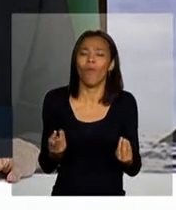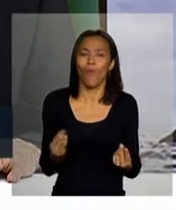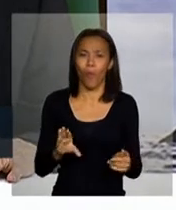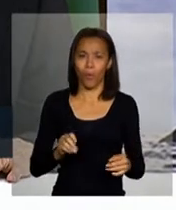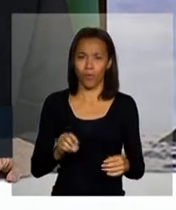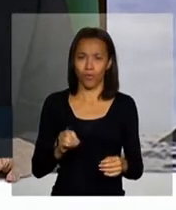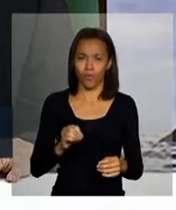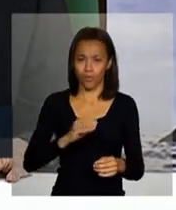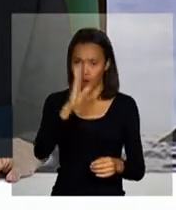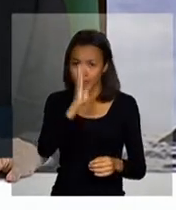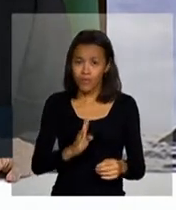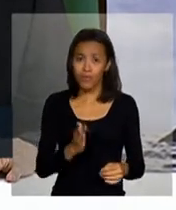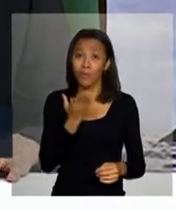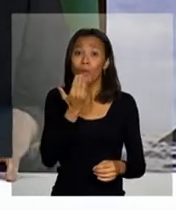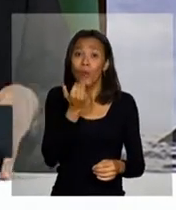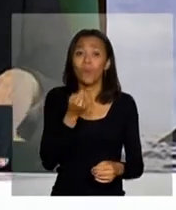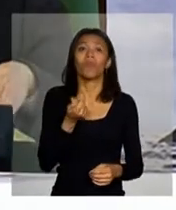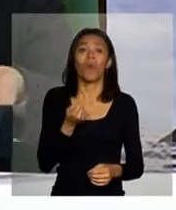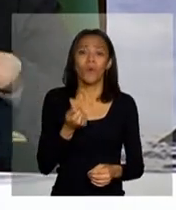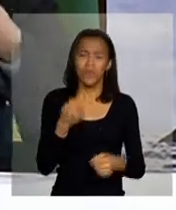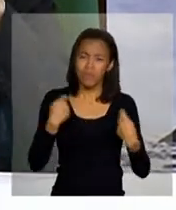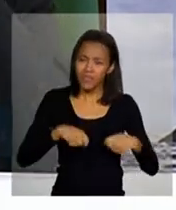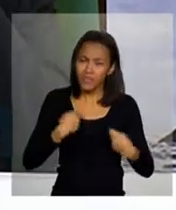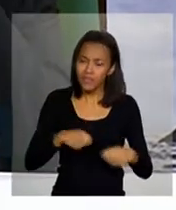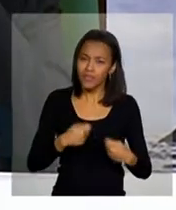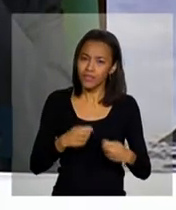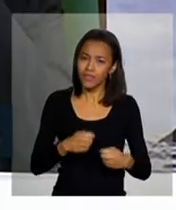come pouco e ainda tem que importar